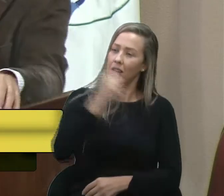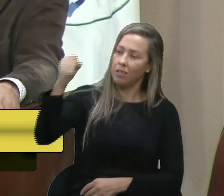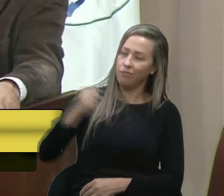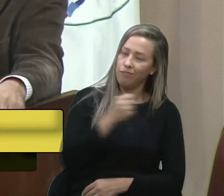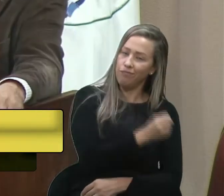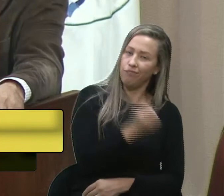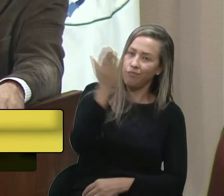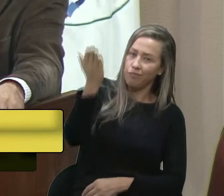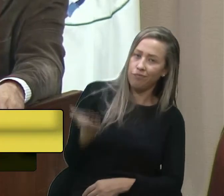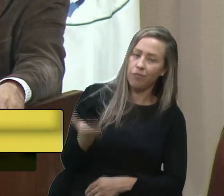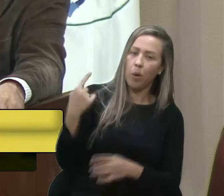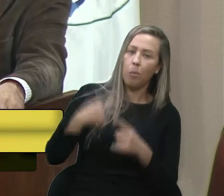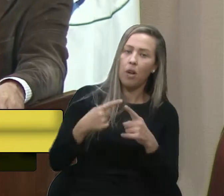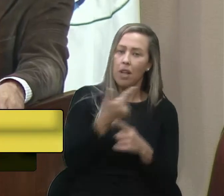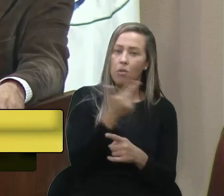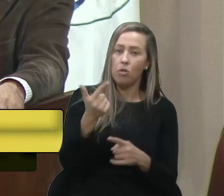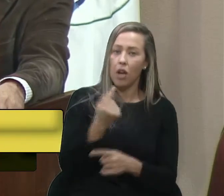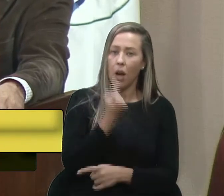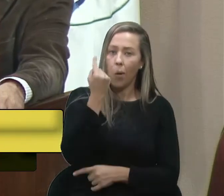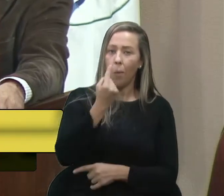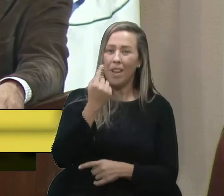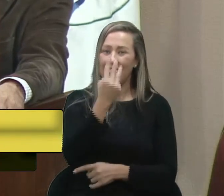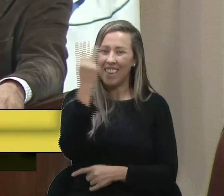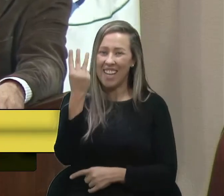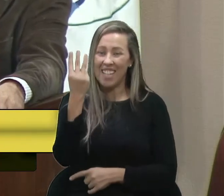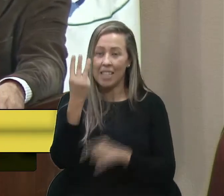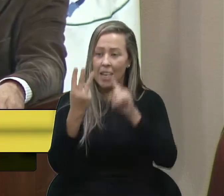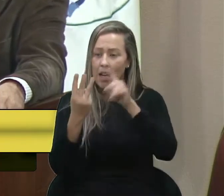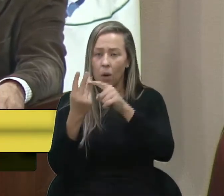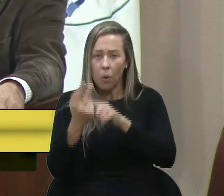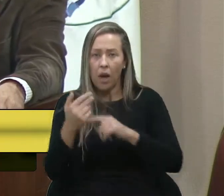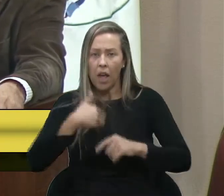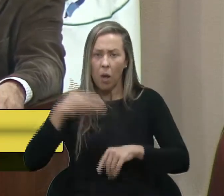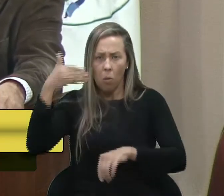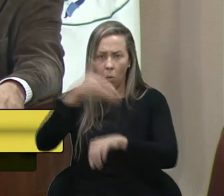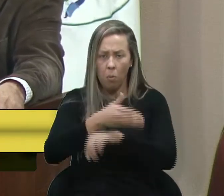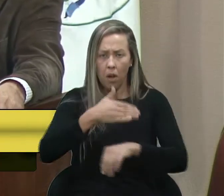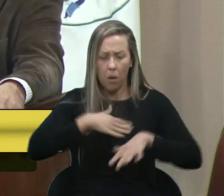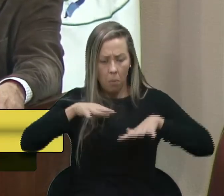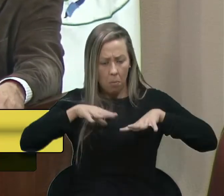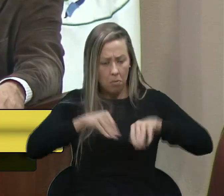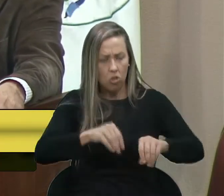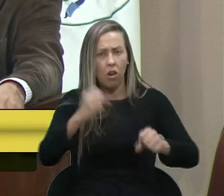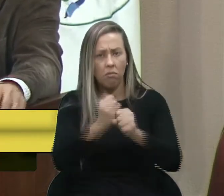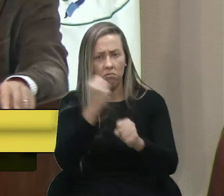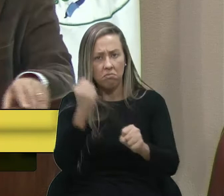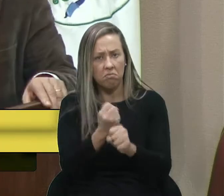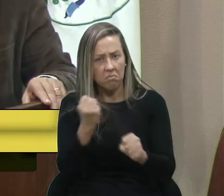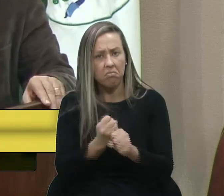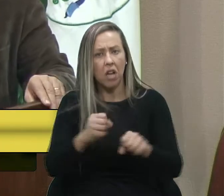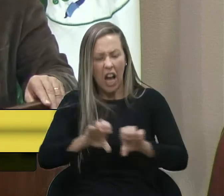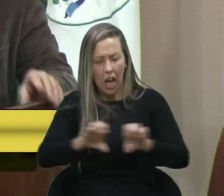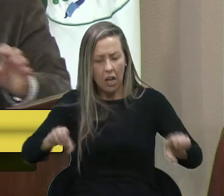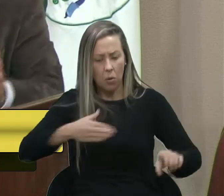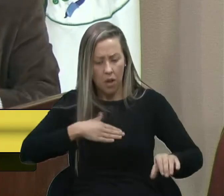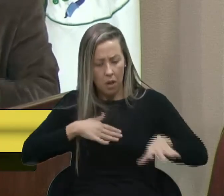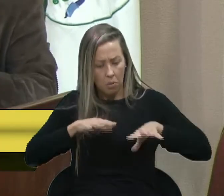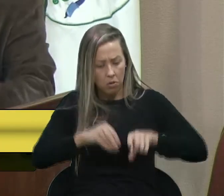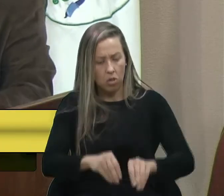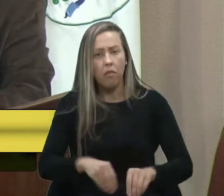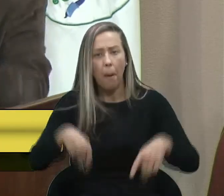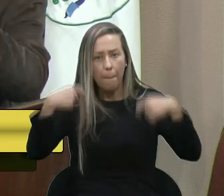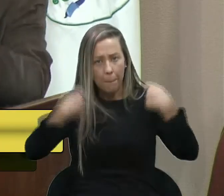Porque quando não tinha 3 para fazer o bueiro, eu ia junto, rolava cano, cascalhava a estrada. E foi reconhecido. Então,